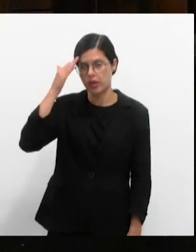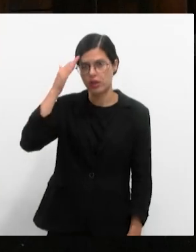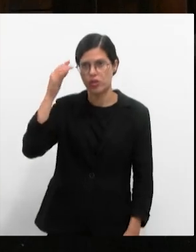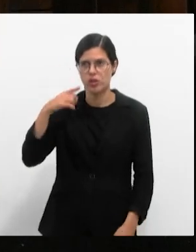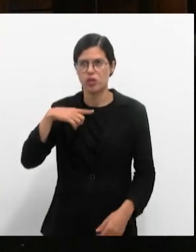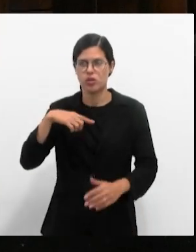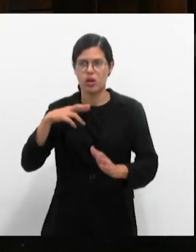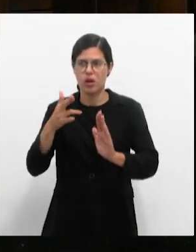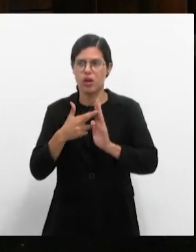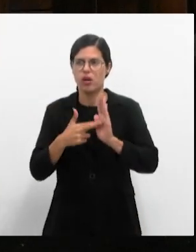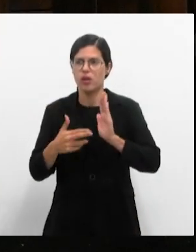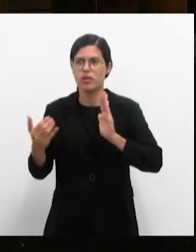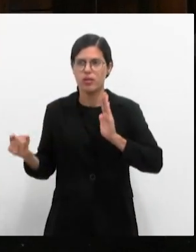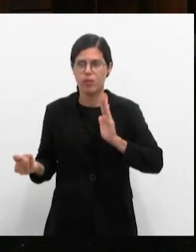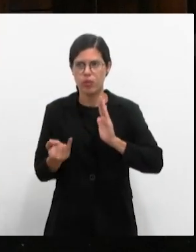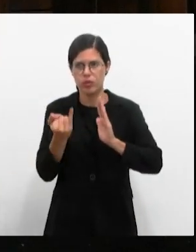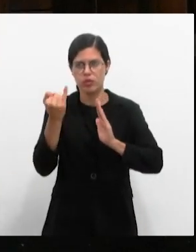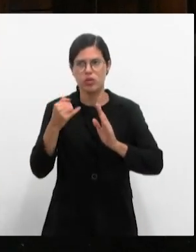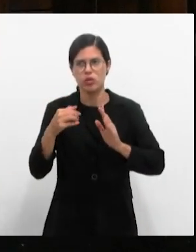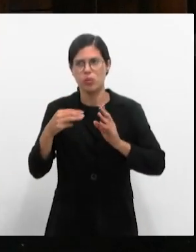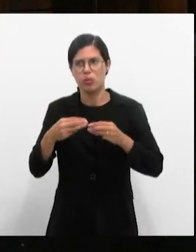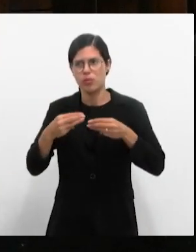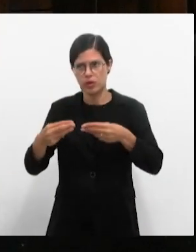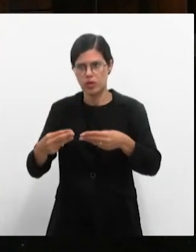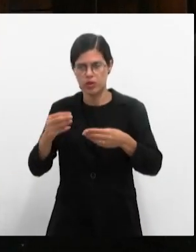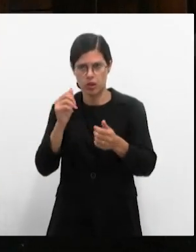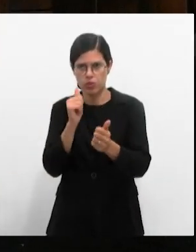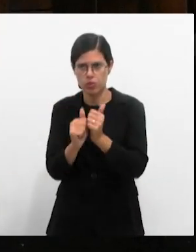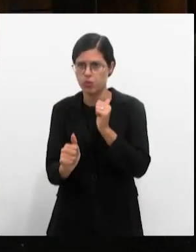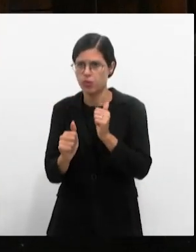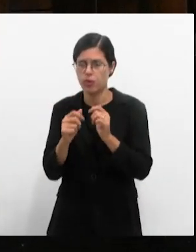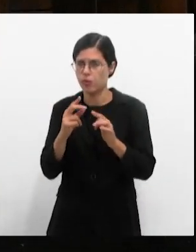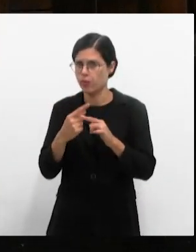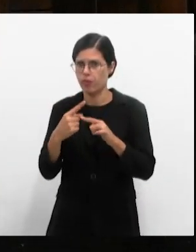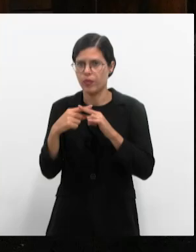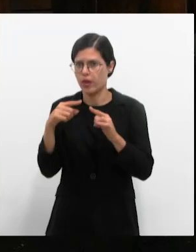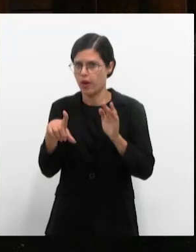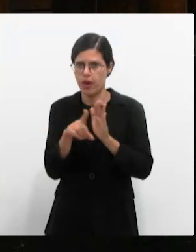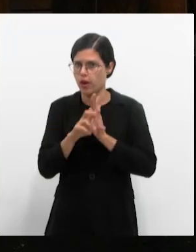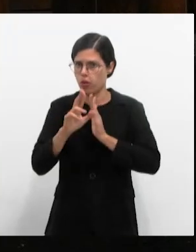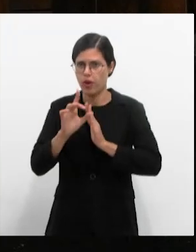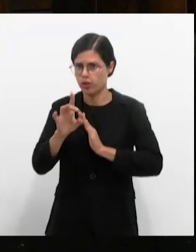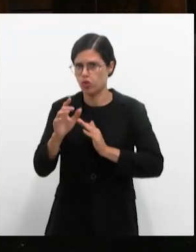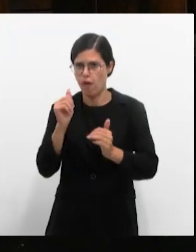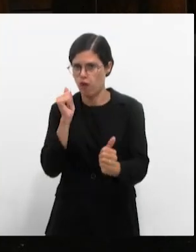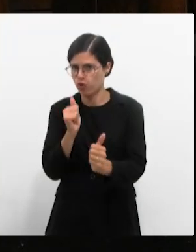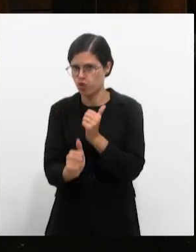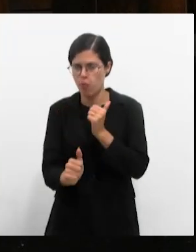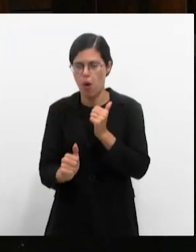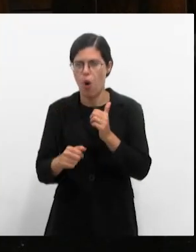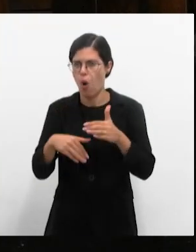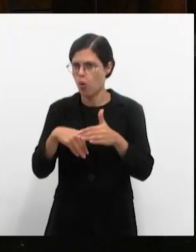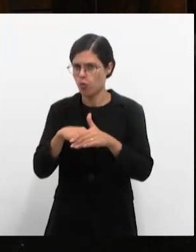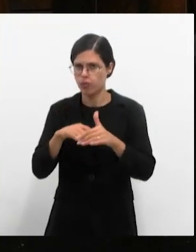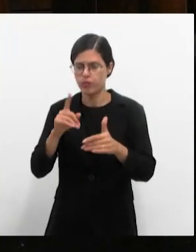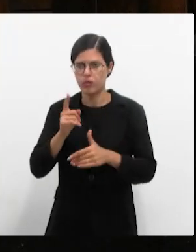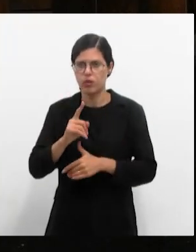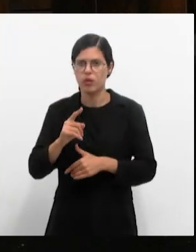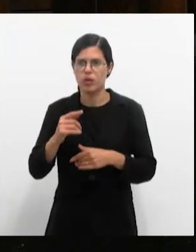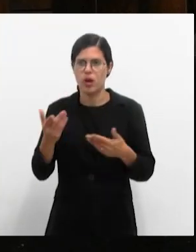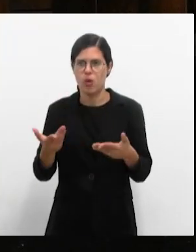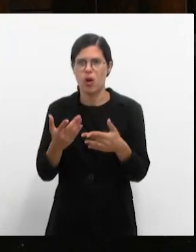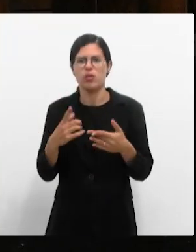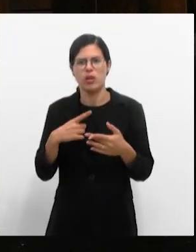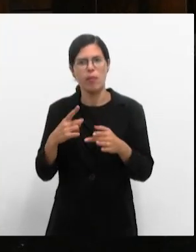para o Ministério do Esporte, visto que a lei não é apenas para o futebol, e nesse momento em que estamos passando pelo Campeonato Mundial de Futebol,